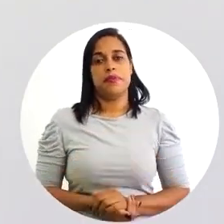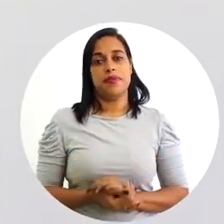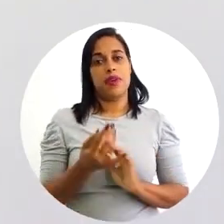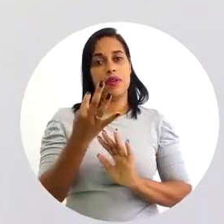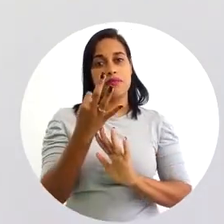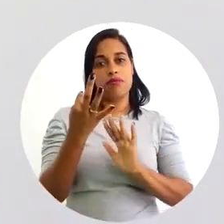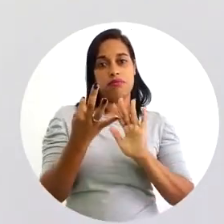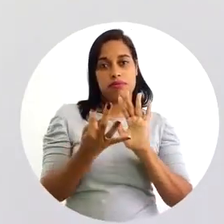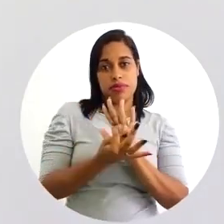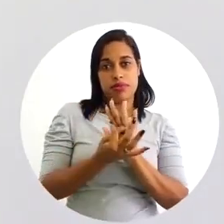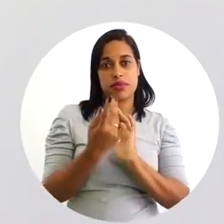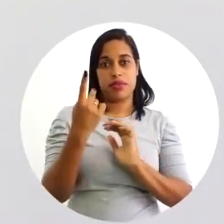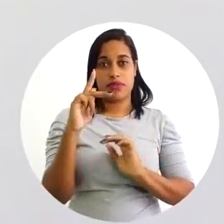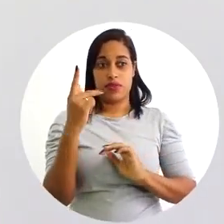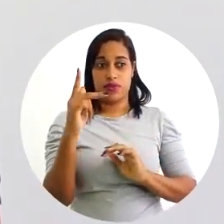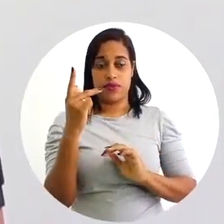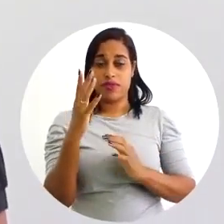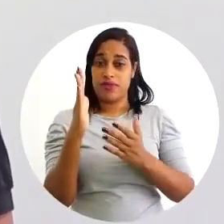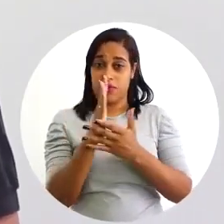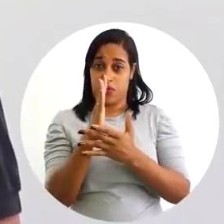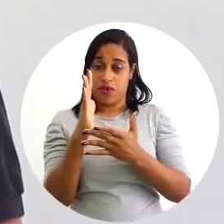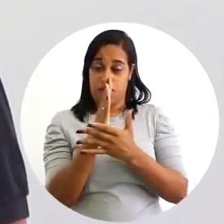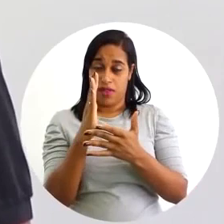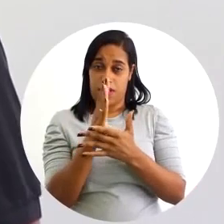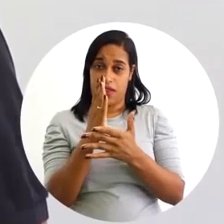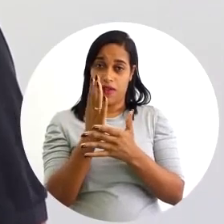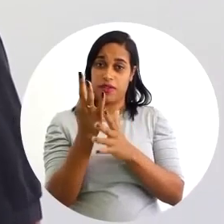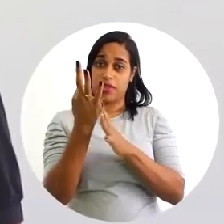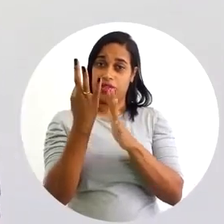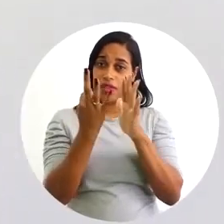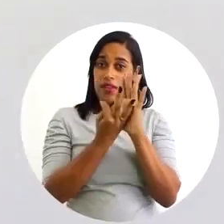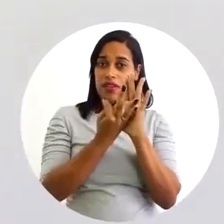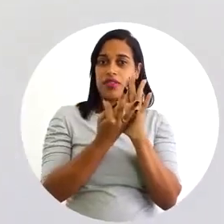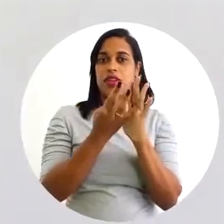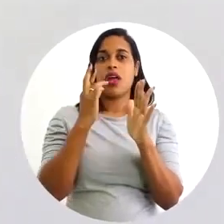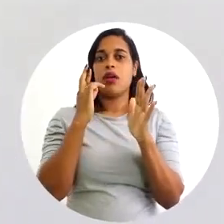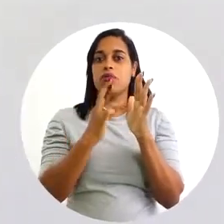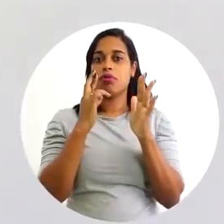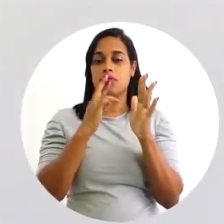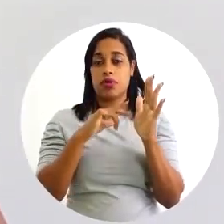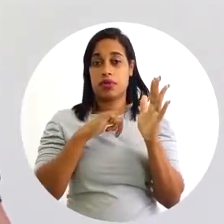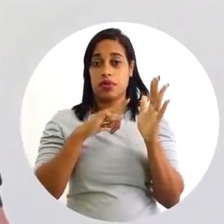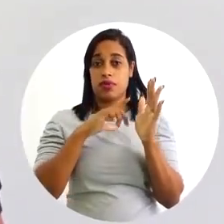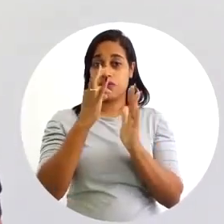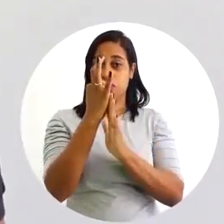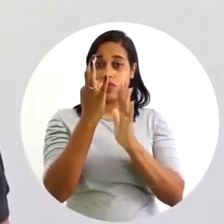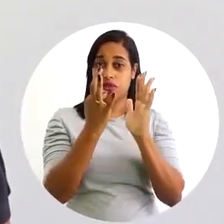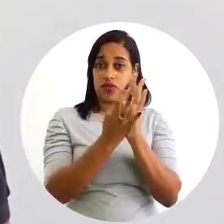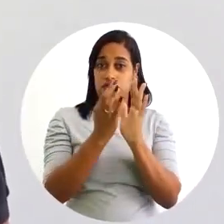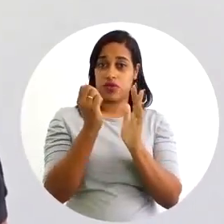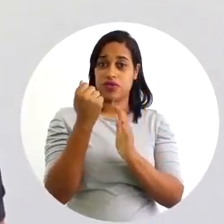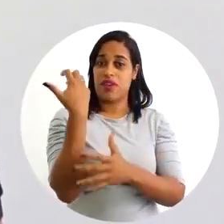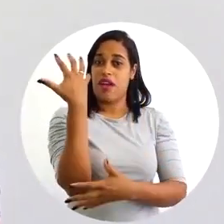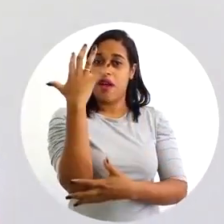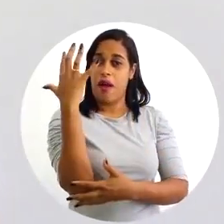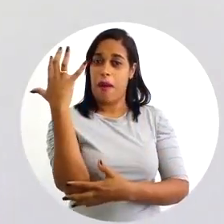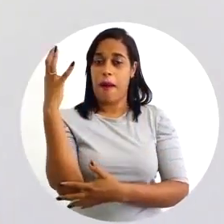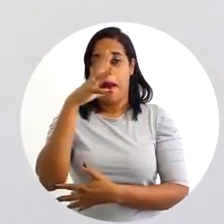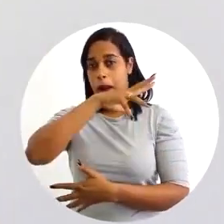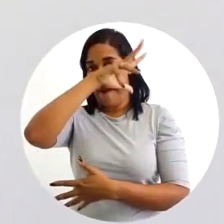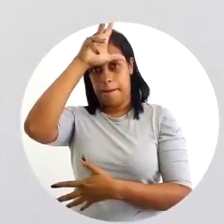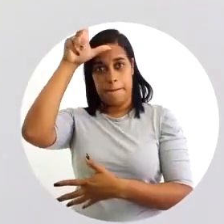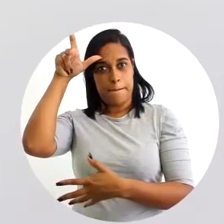no texto de vocês, no livro de texto, no caderno, vocês podem ver que tem um texto sobre a Amazônia,